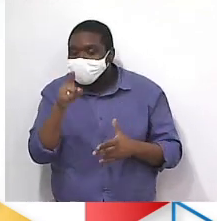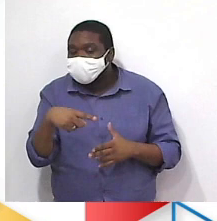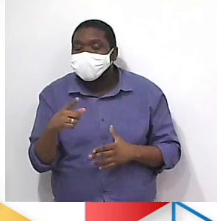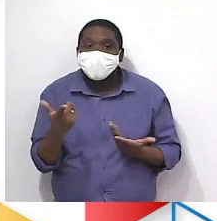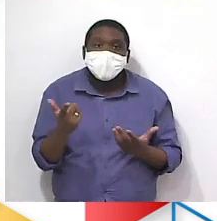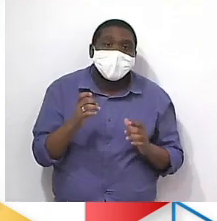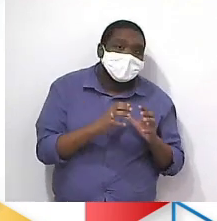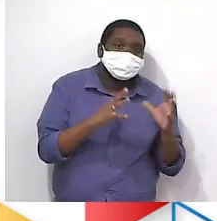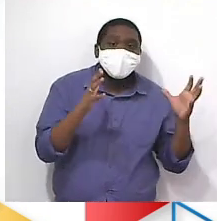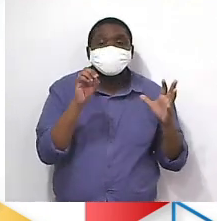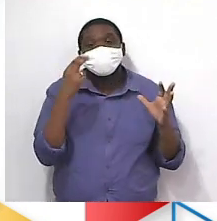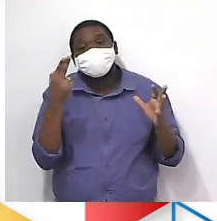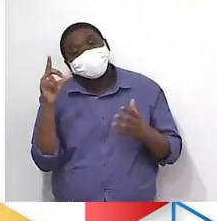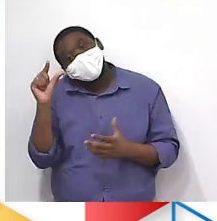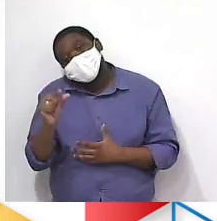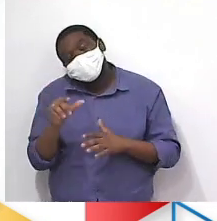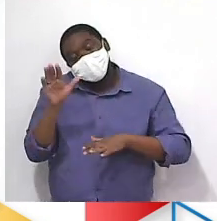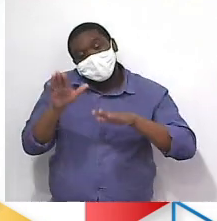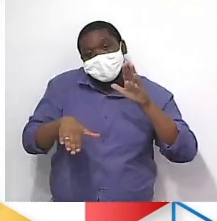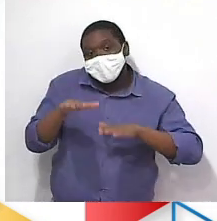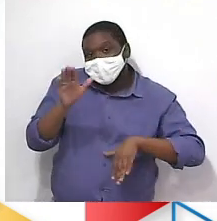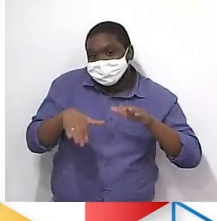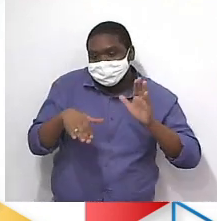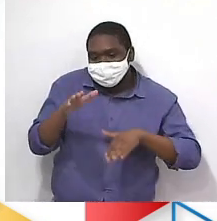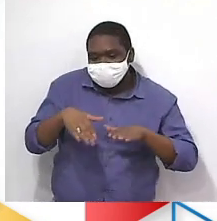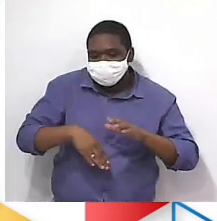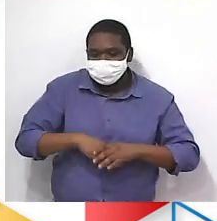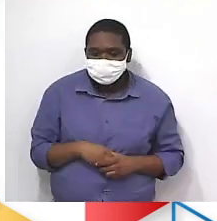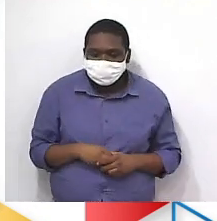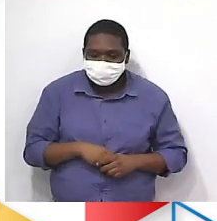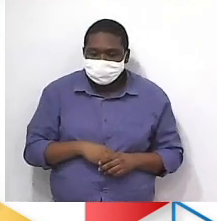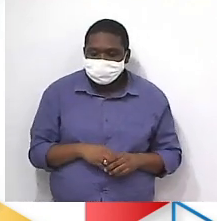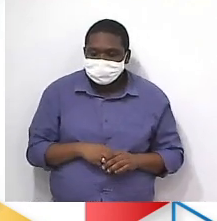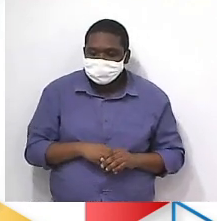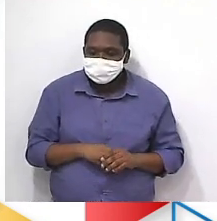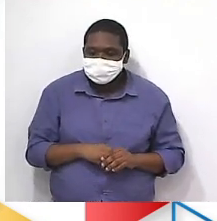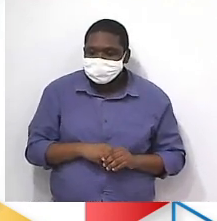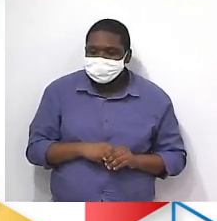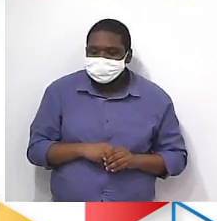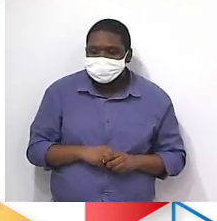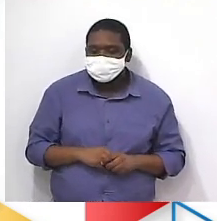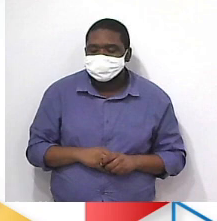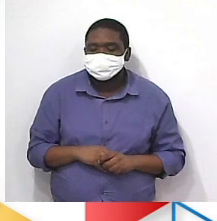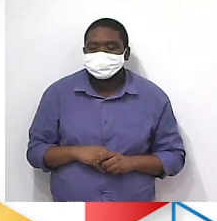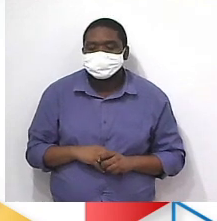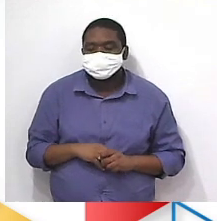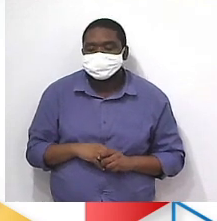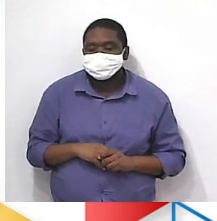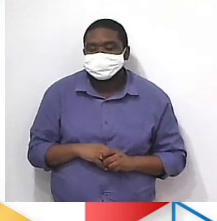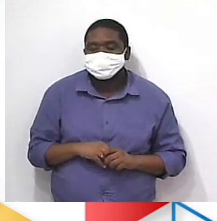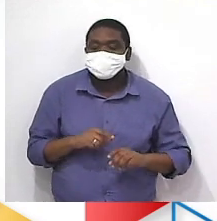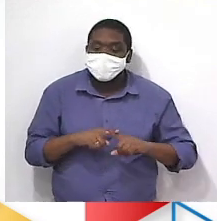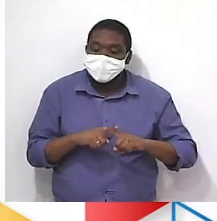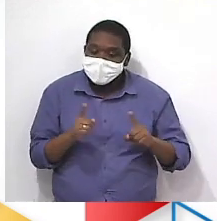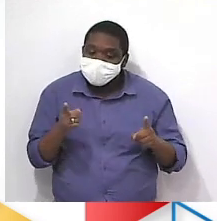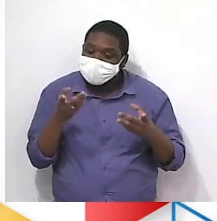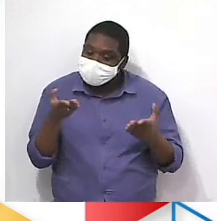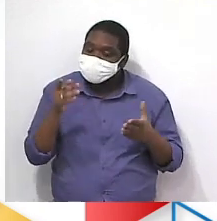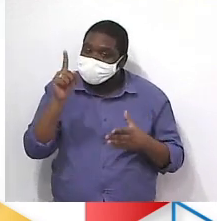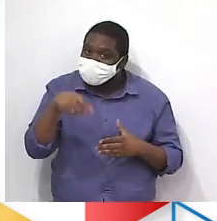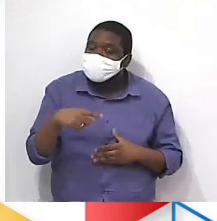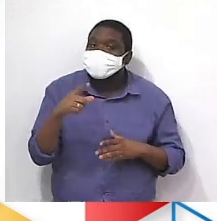maior, menor, dependendo do lado que nós estivermos, da localização, mas ele é o divisor de águas.